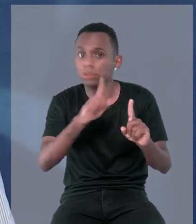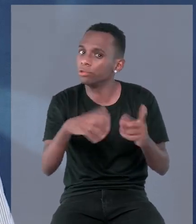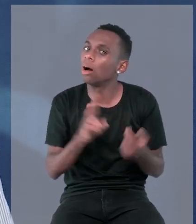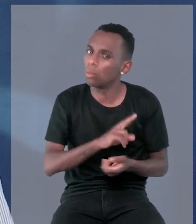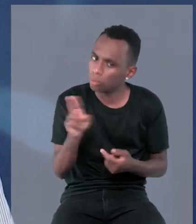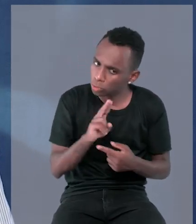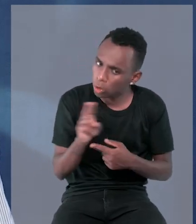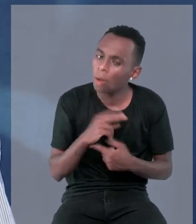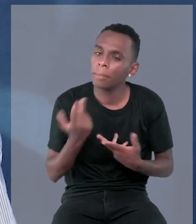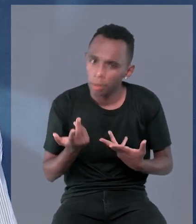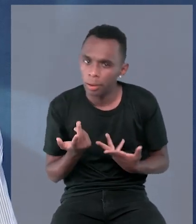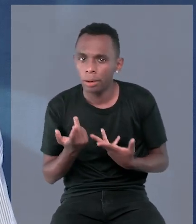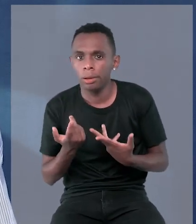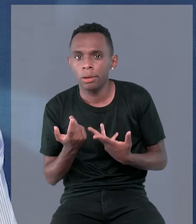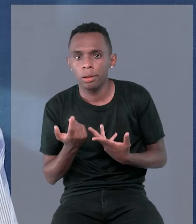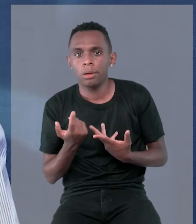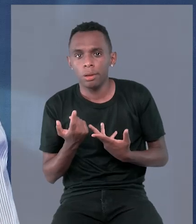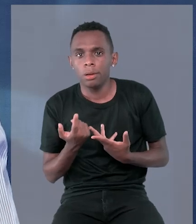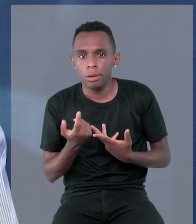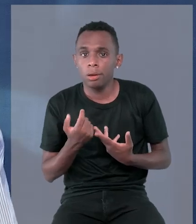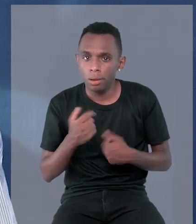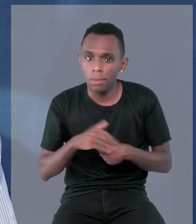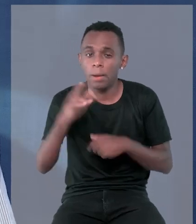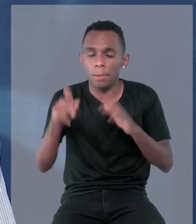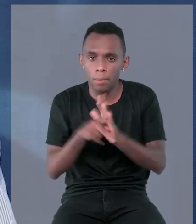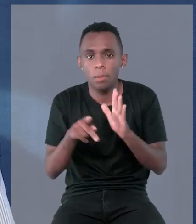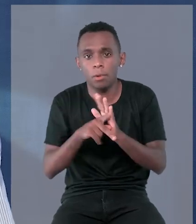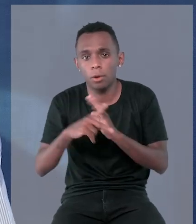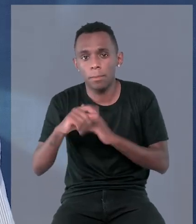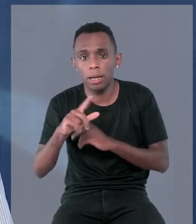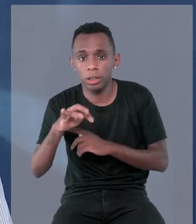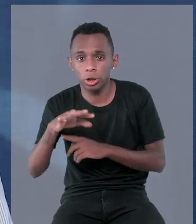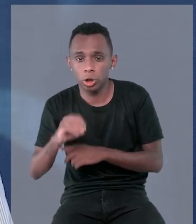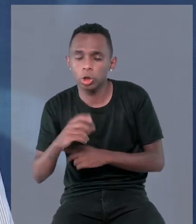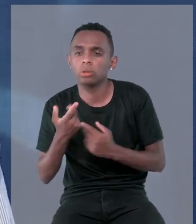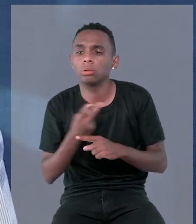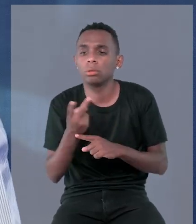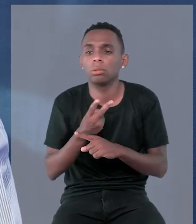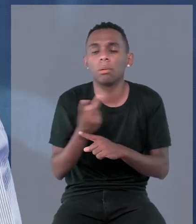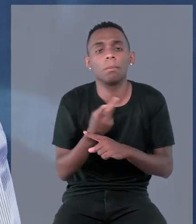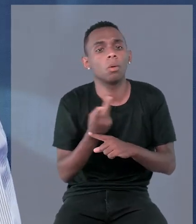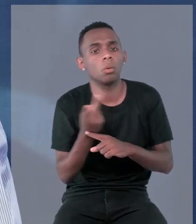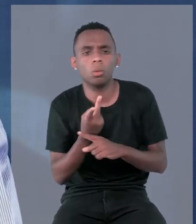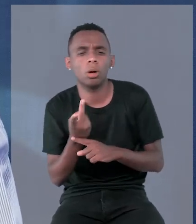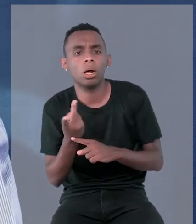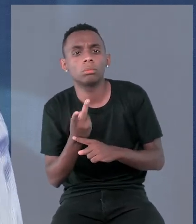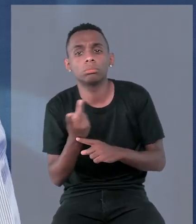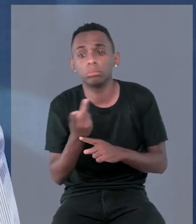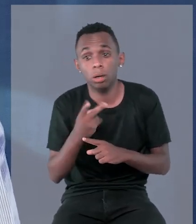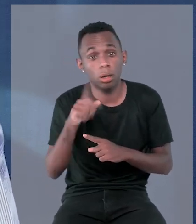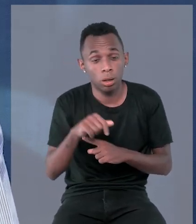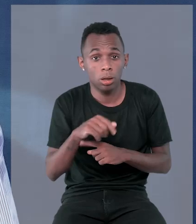nome dele é o nome mais palestino, né, vai procurar o Moahem, né, que é o...